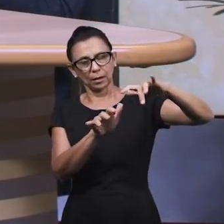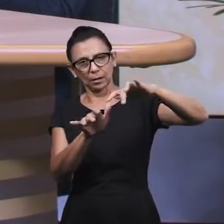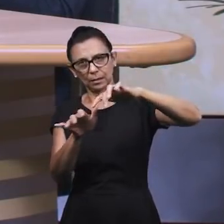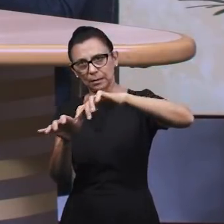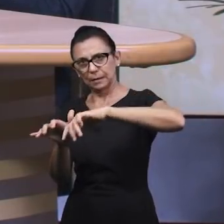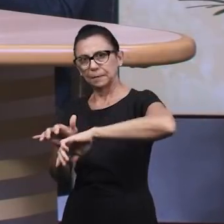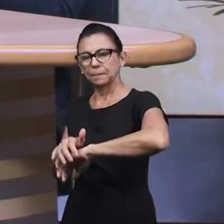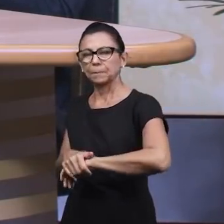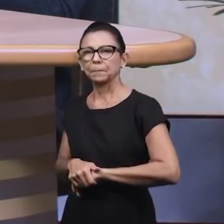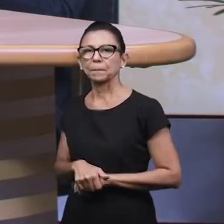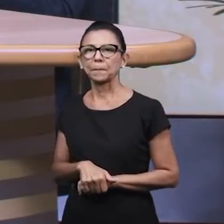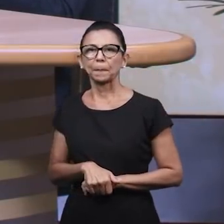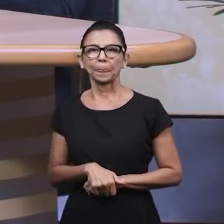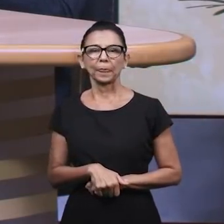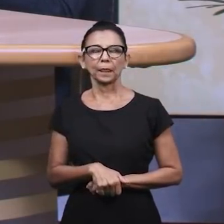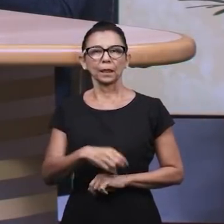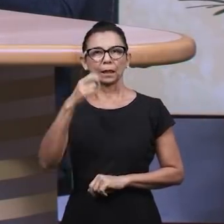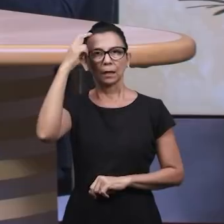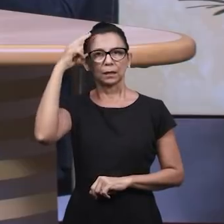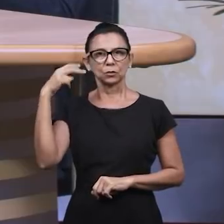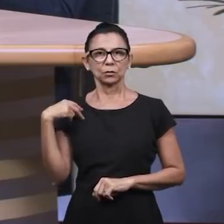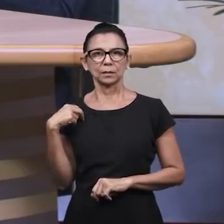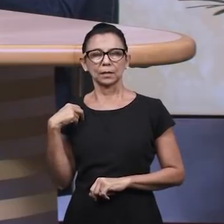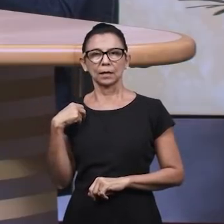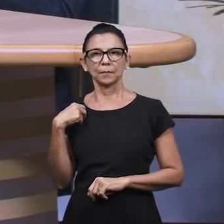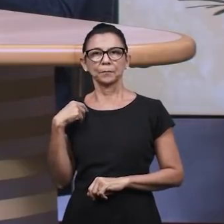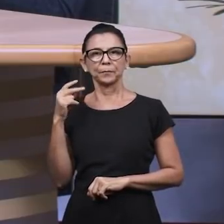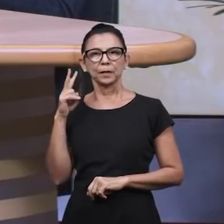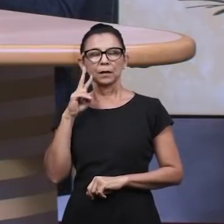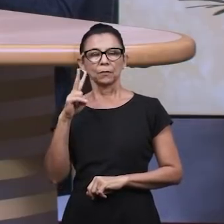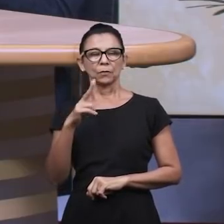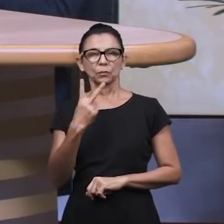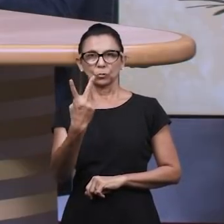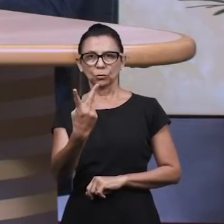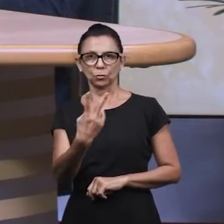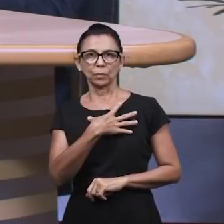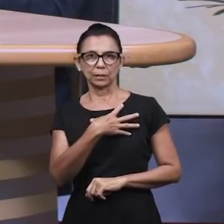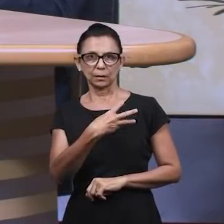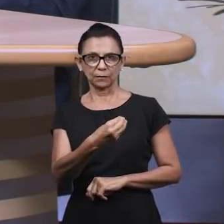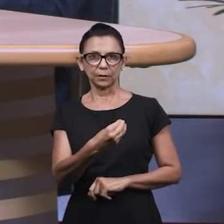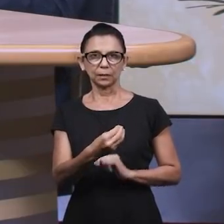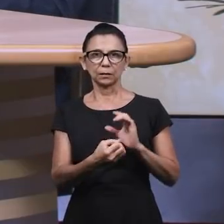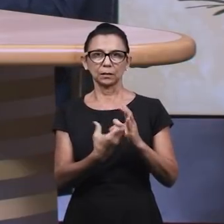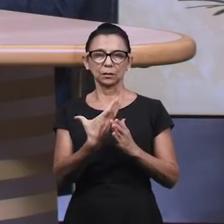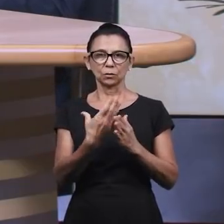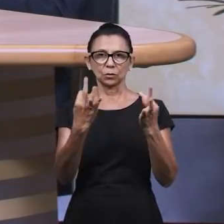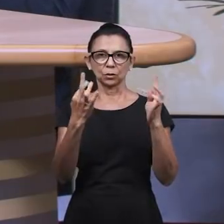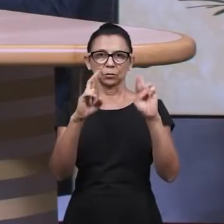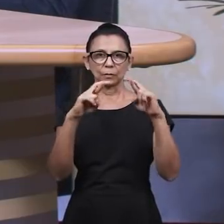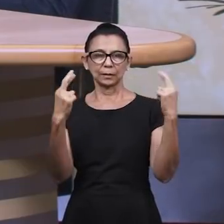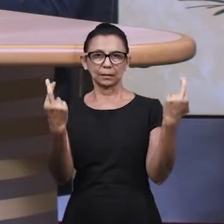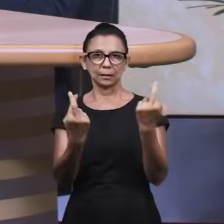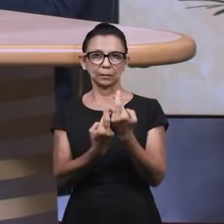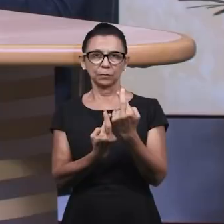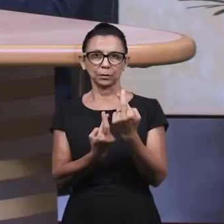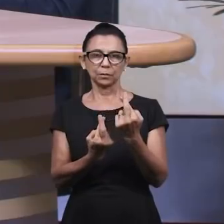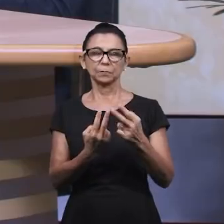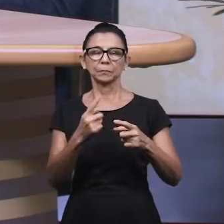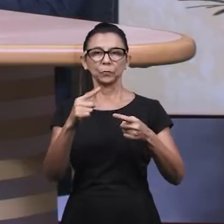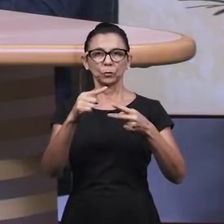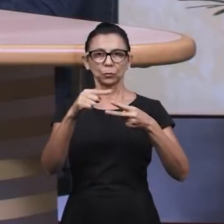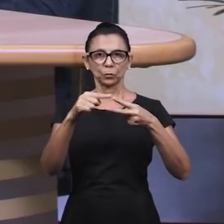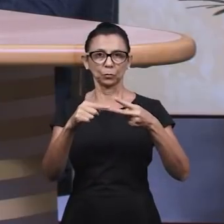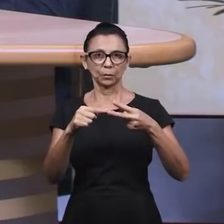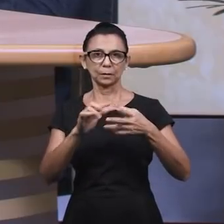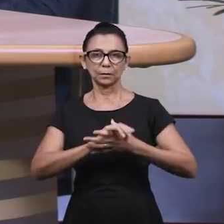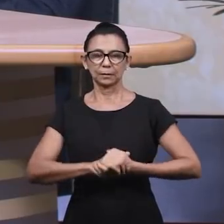descendentes dele, né, que eram os seus filhos, né, Efraim e Manassés, que deram origem às tribos, né, a tribo de Efraim e a tribo de Manassés,